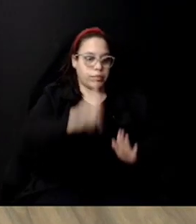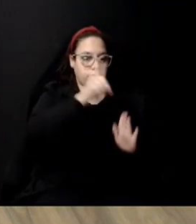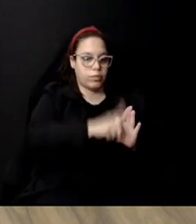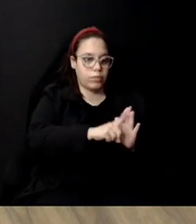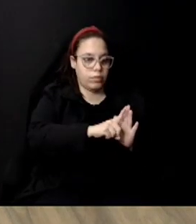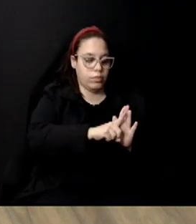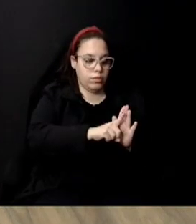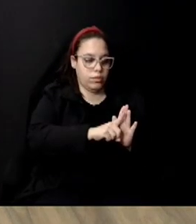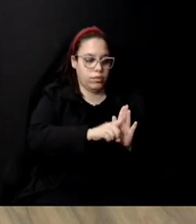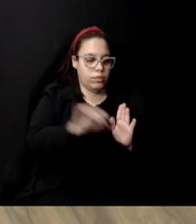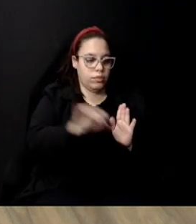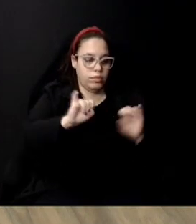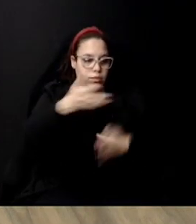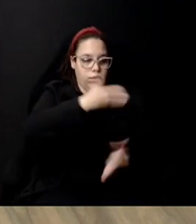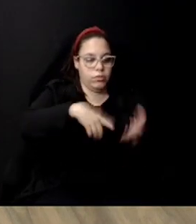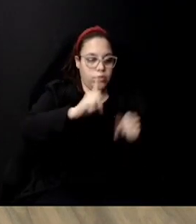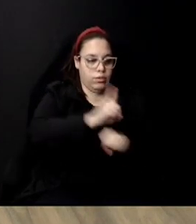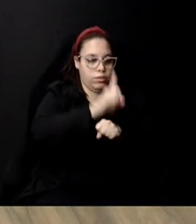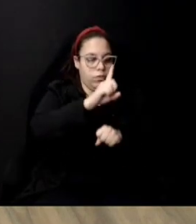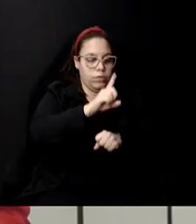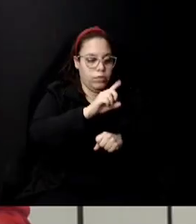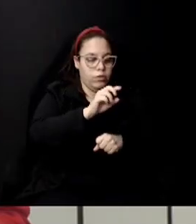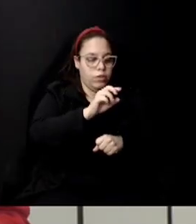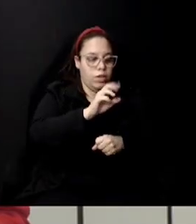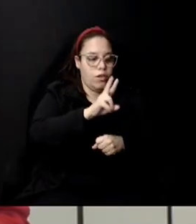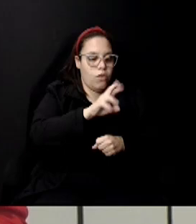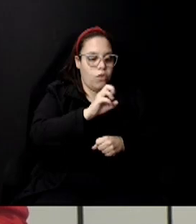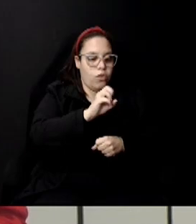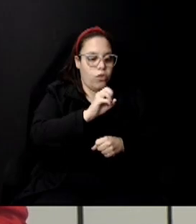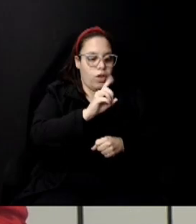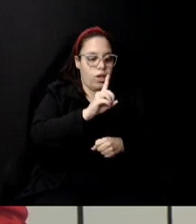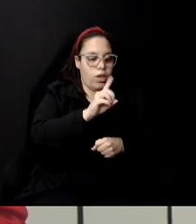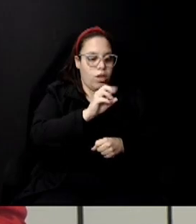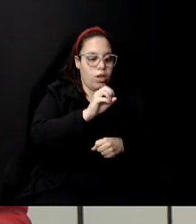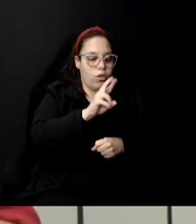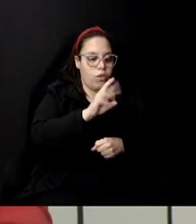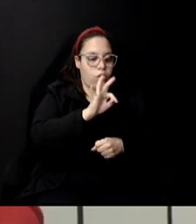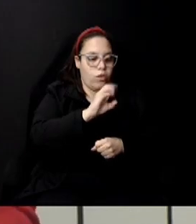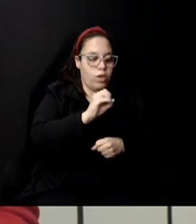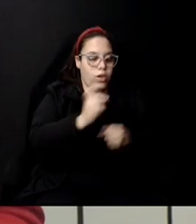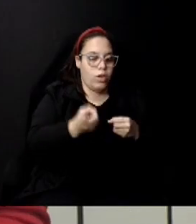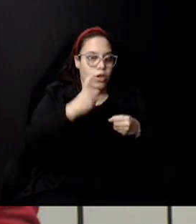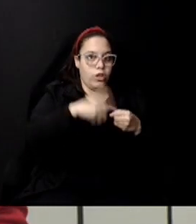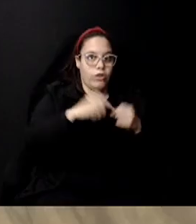humanitário, com o Dr. Vedovato. Até o próximo sábado a gente volta, tá bom?